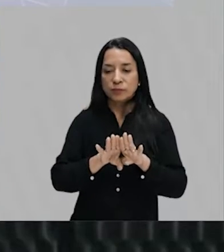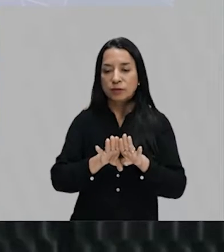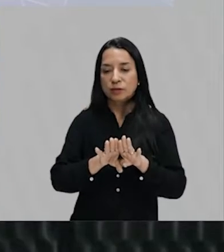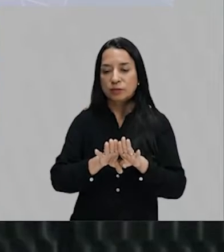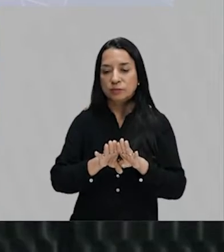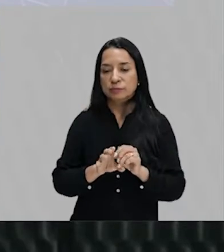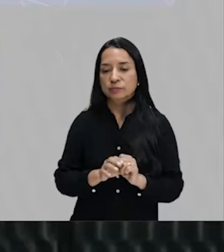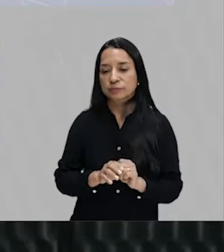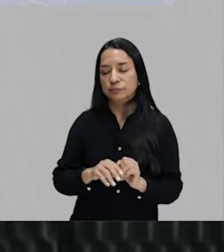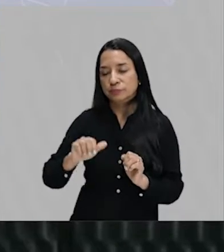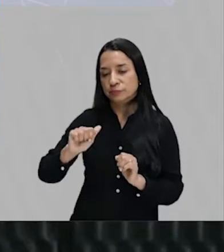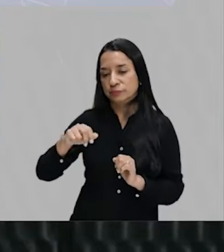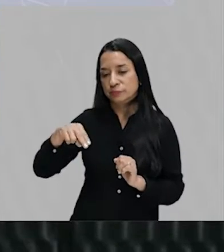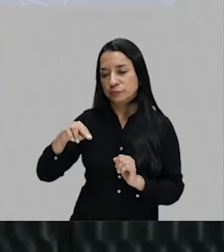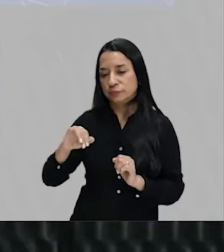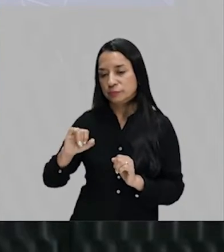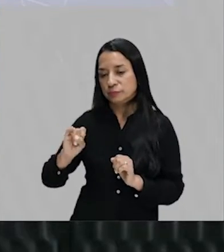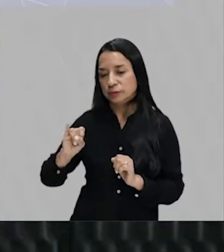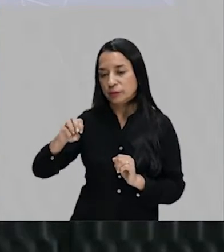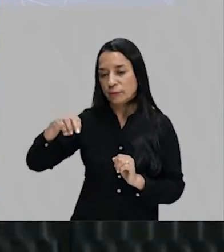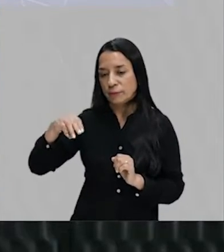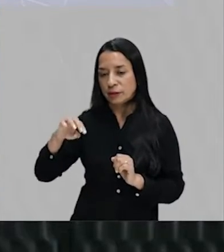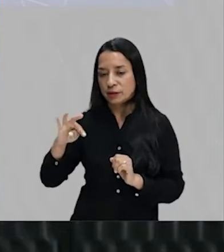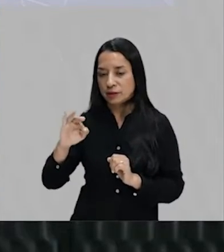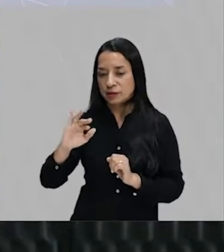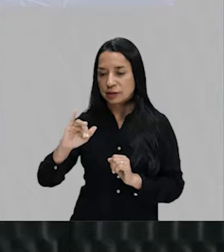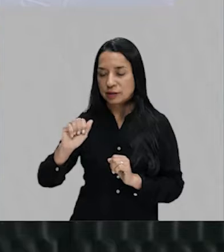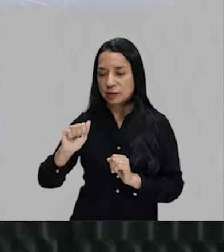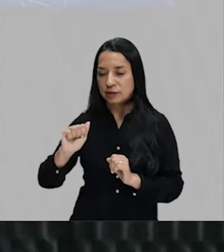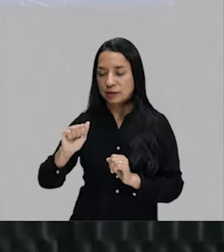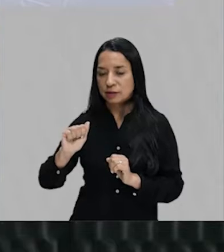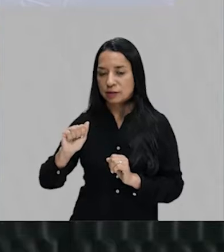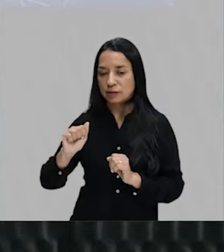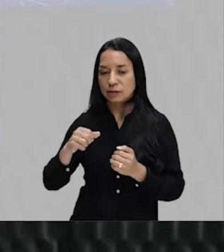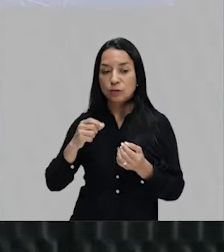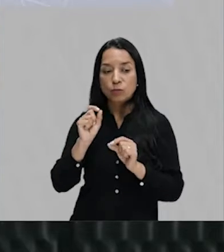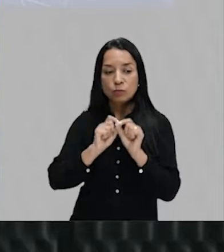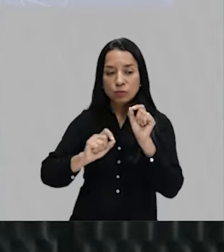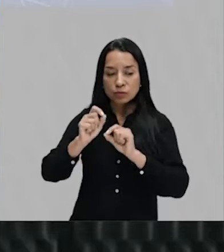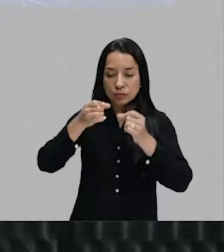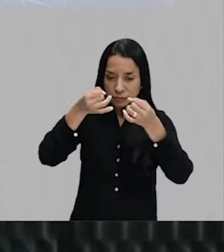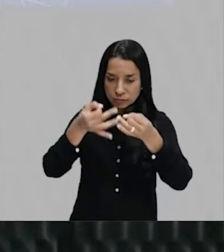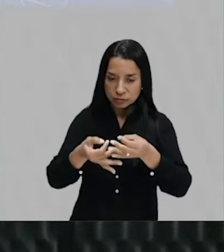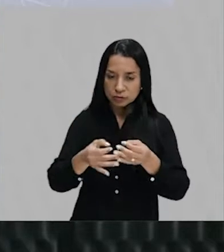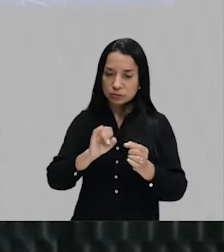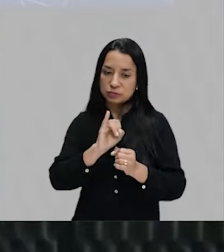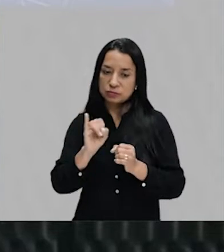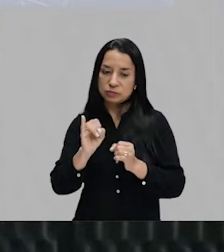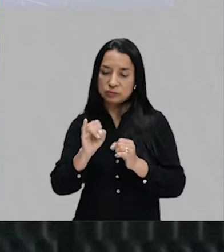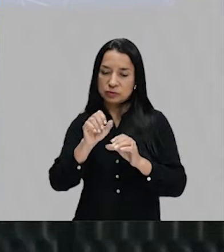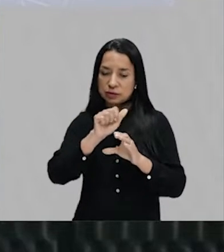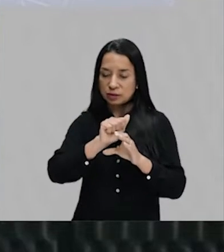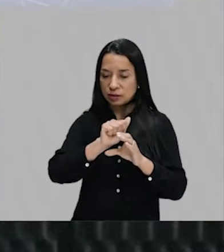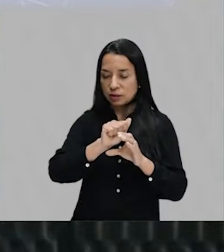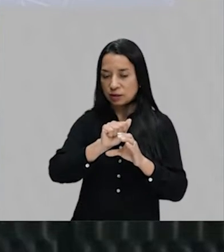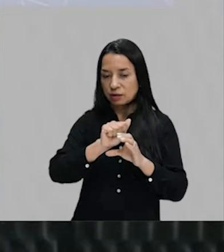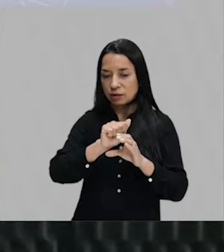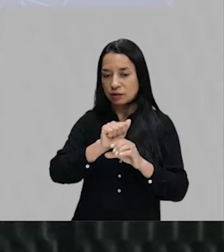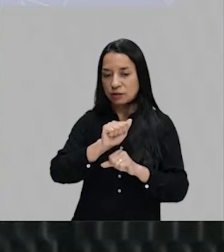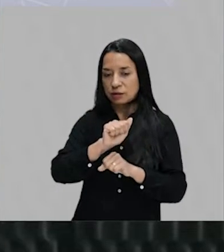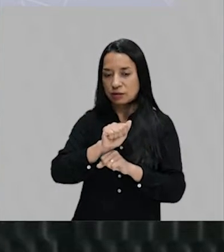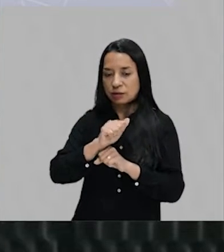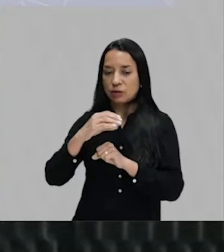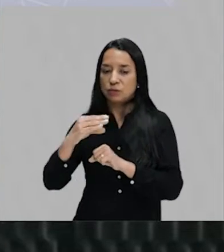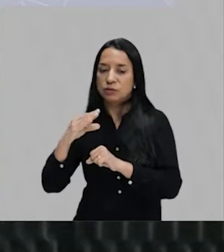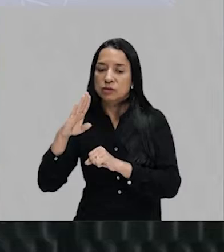propriedade anti-simétrica hora que ela tá dizendo se a está contido em b e beijo e vá em